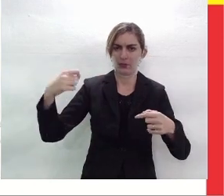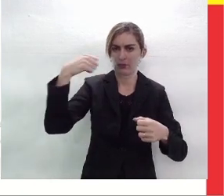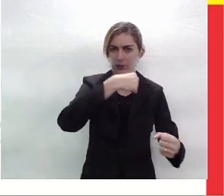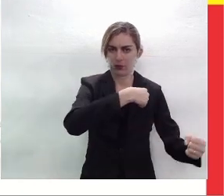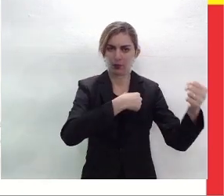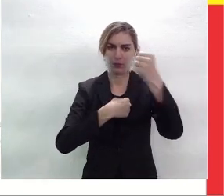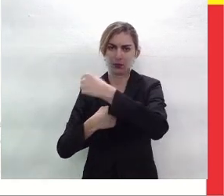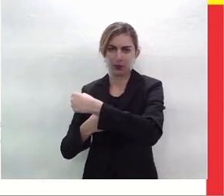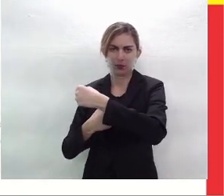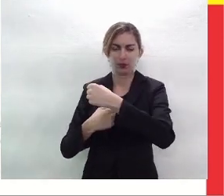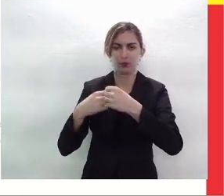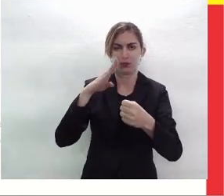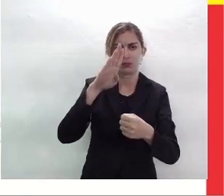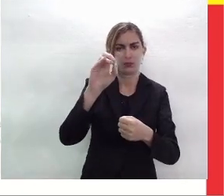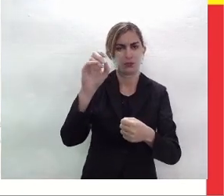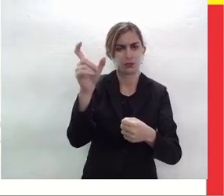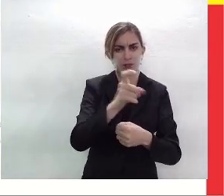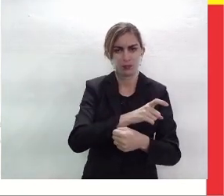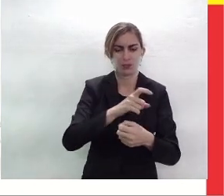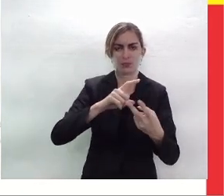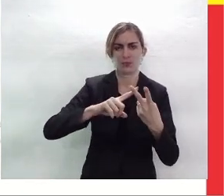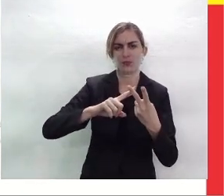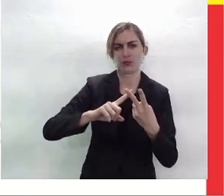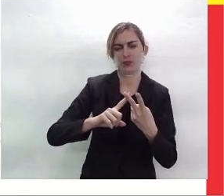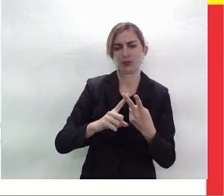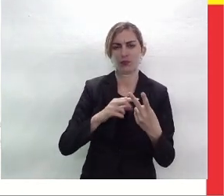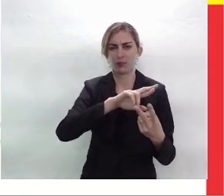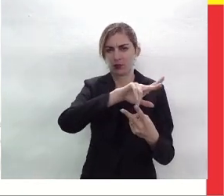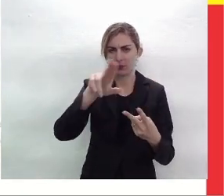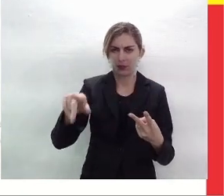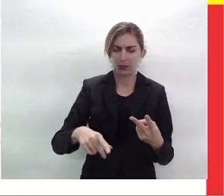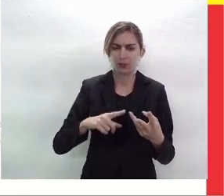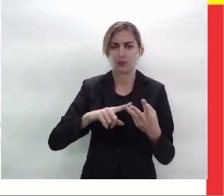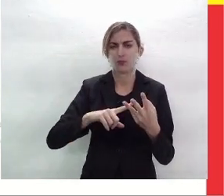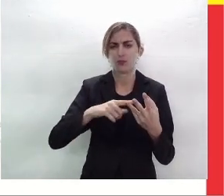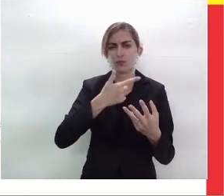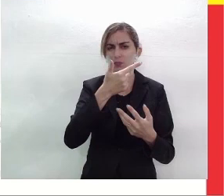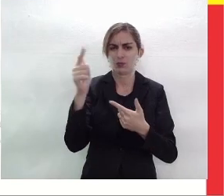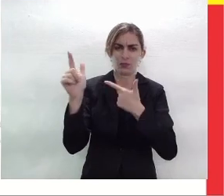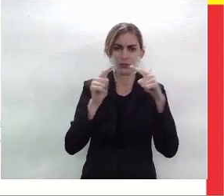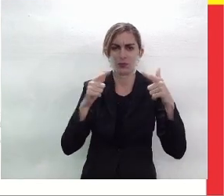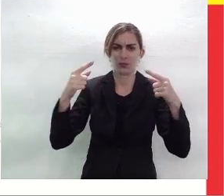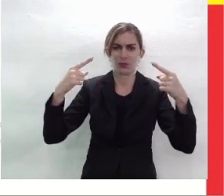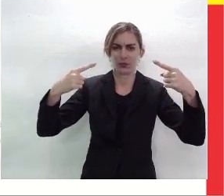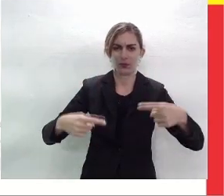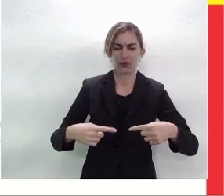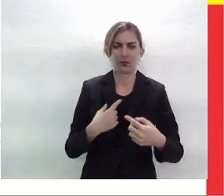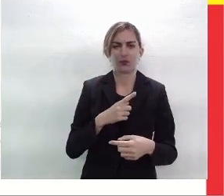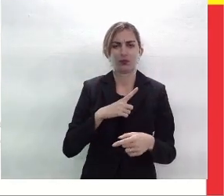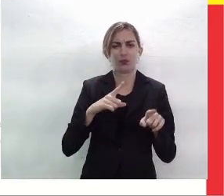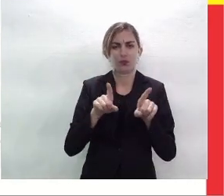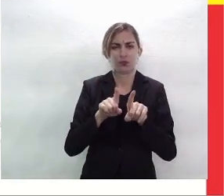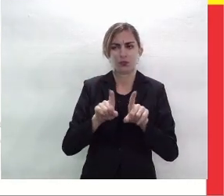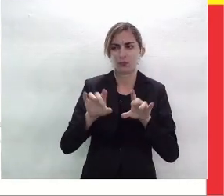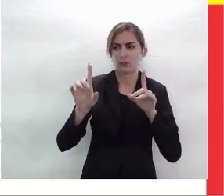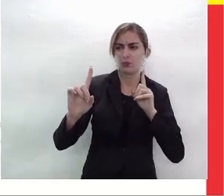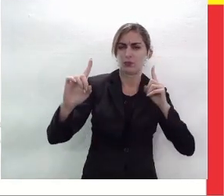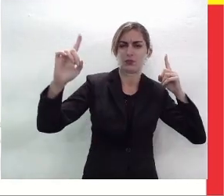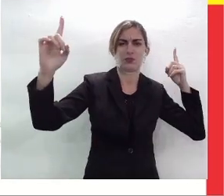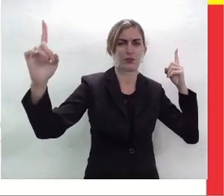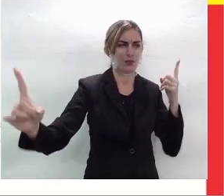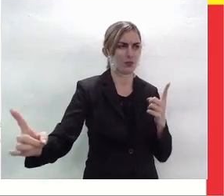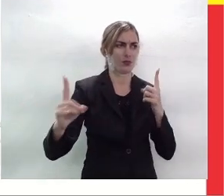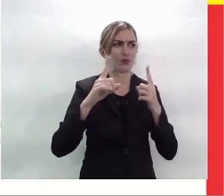lutas de golpes percussivos, que podem ser o boxe, o taekwondo, o muay thai, entre outras lutas. E as lutas de